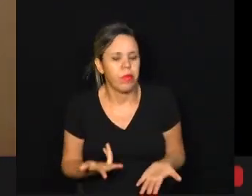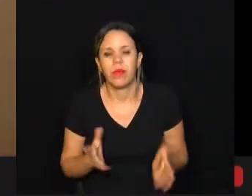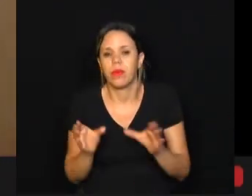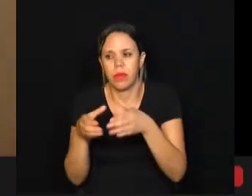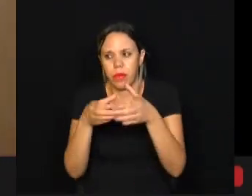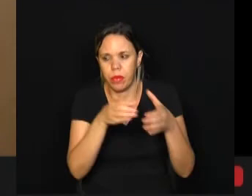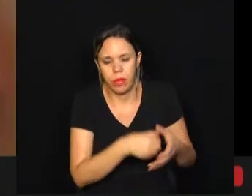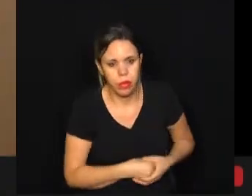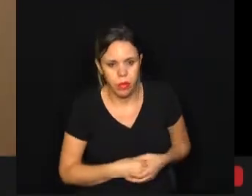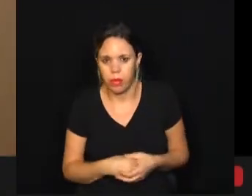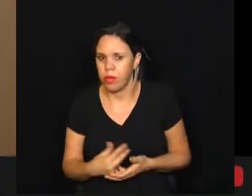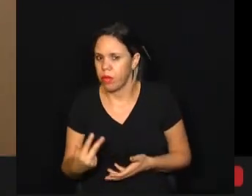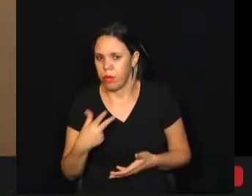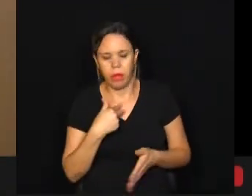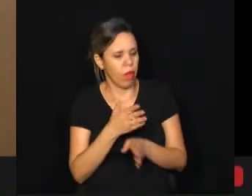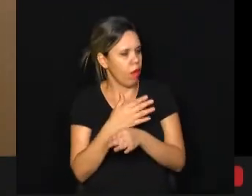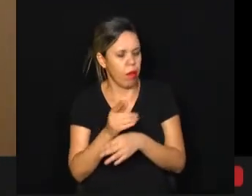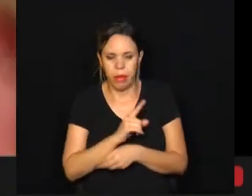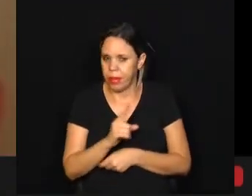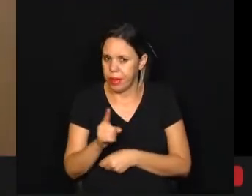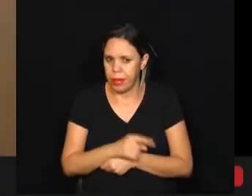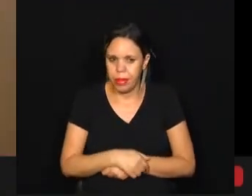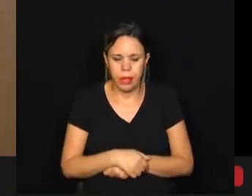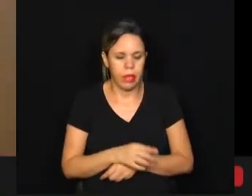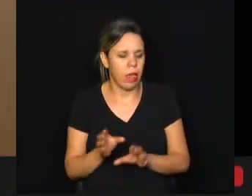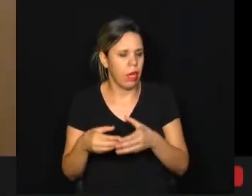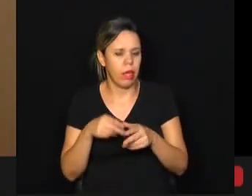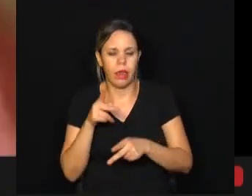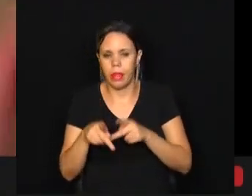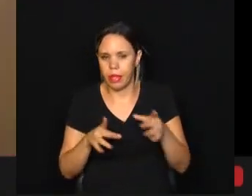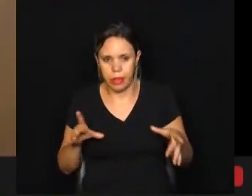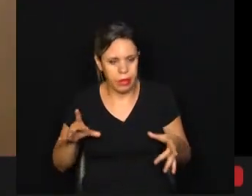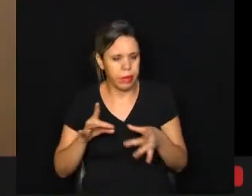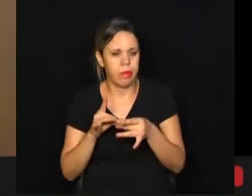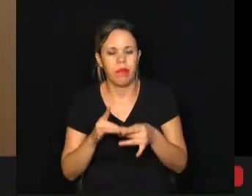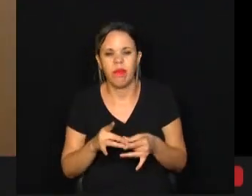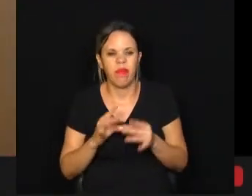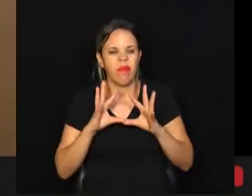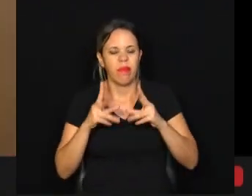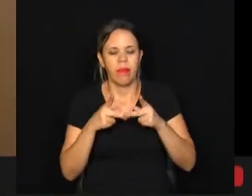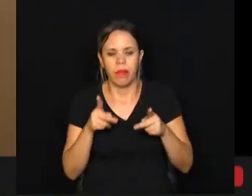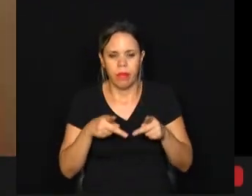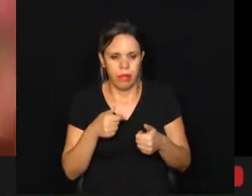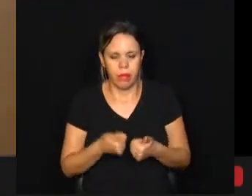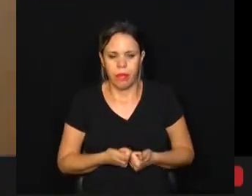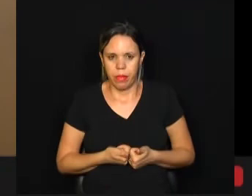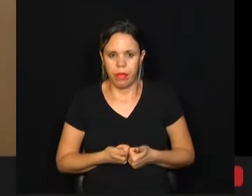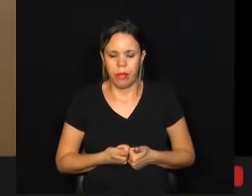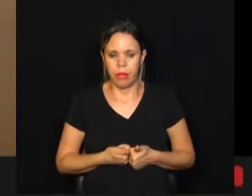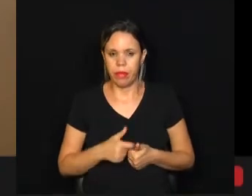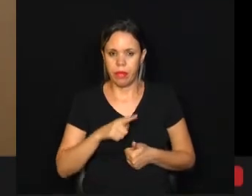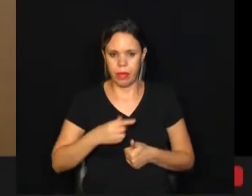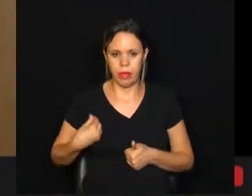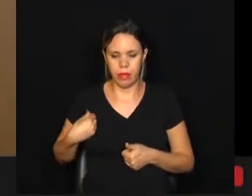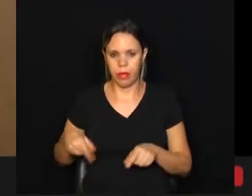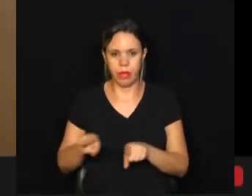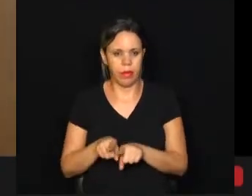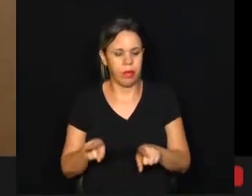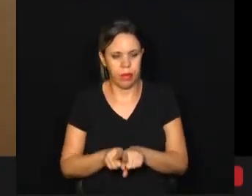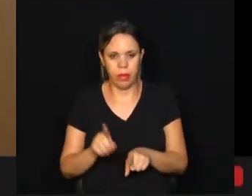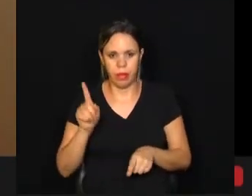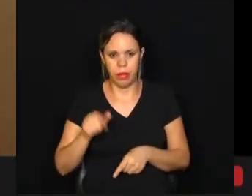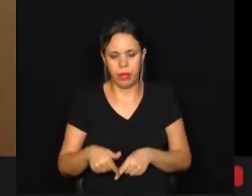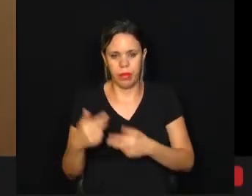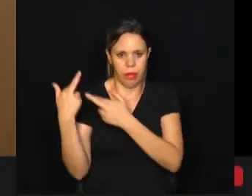coletivamente. Não pode ser de qualquer jeito. É coletivo, tem que ser bom para todo mundo. Mas existem também, e isso é